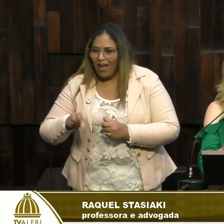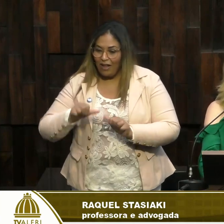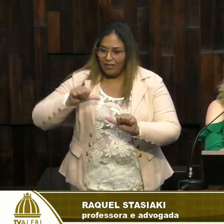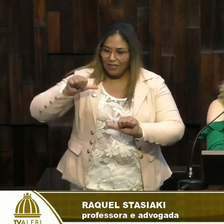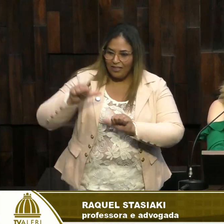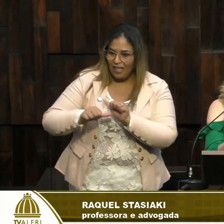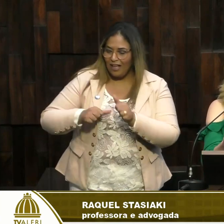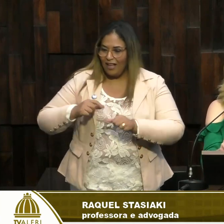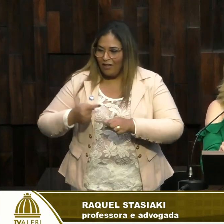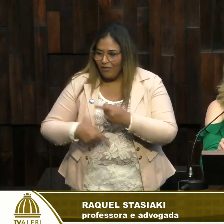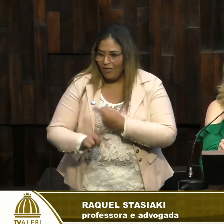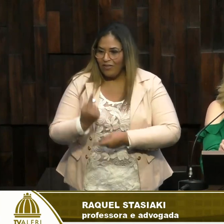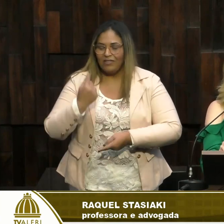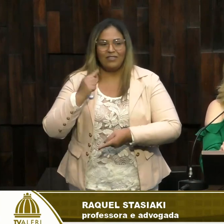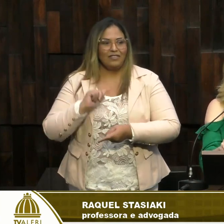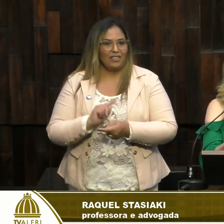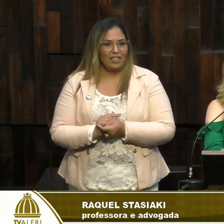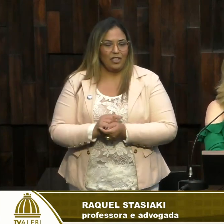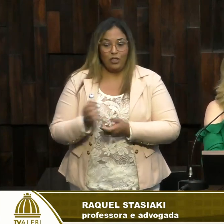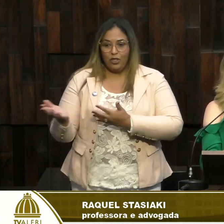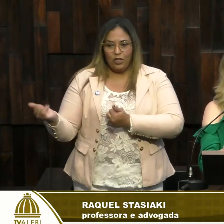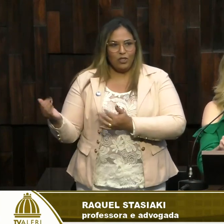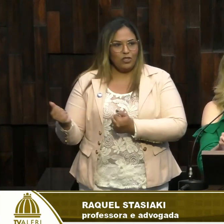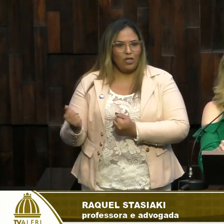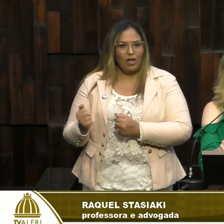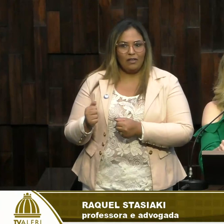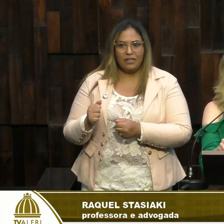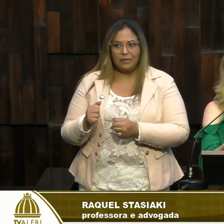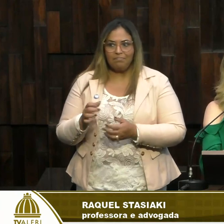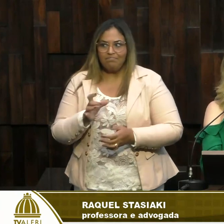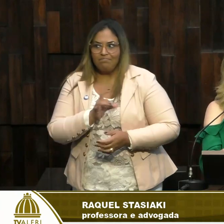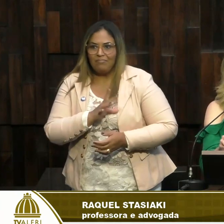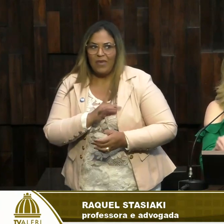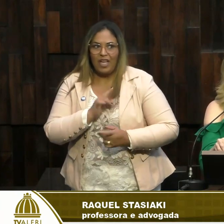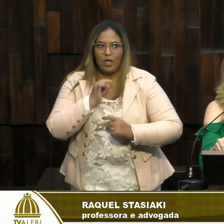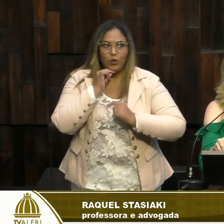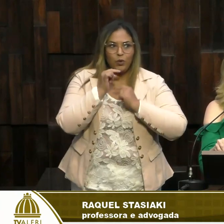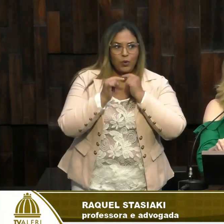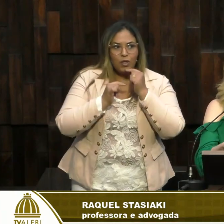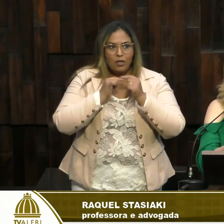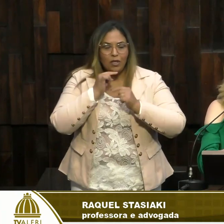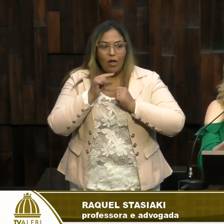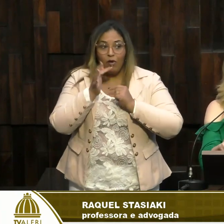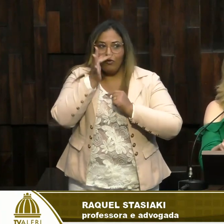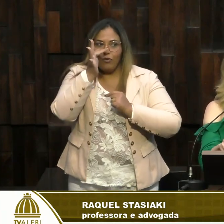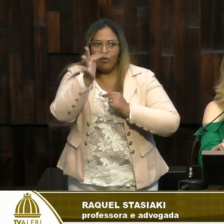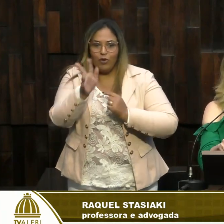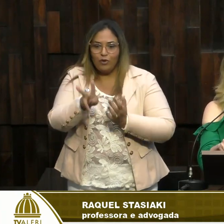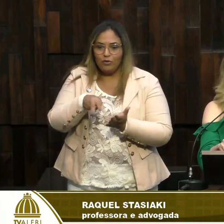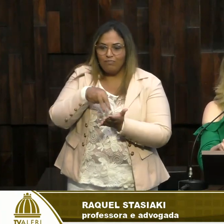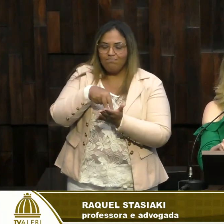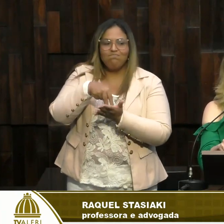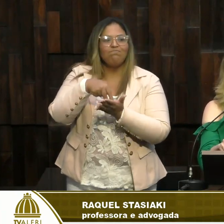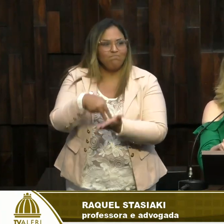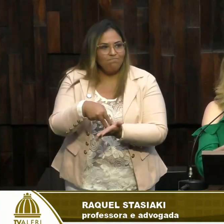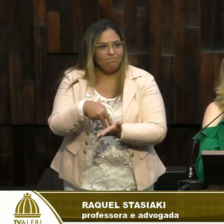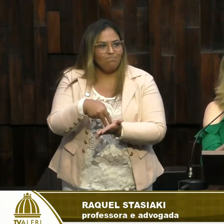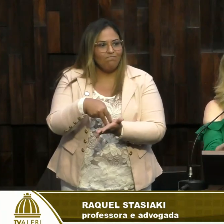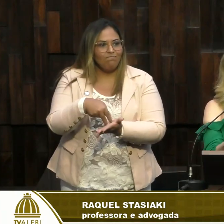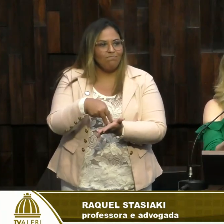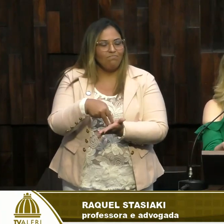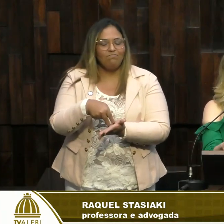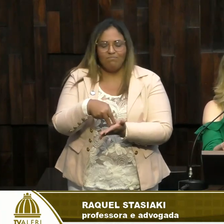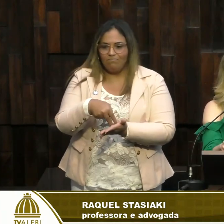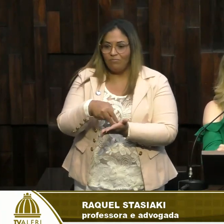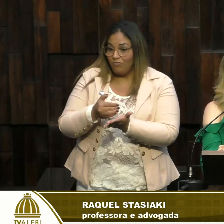aquele jovem inseguro num cidadão firme e posicionado. Isso parte do professor. É